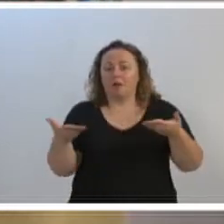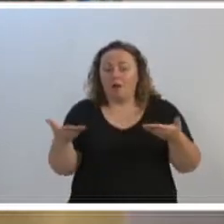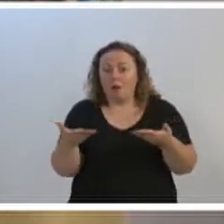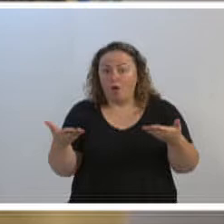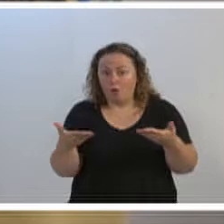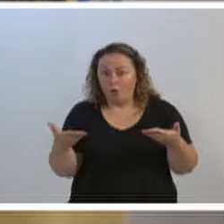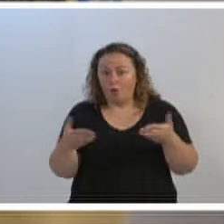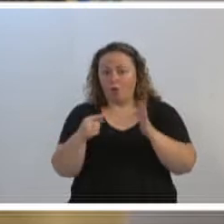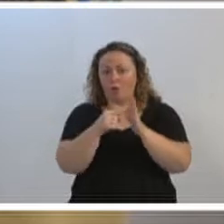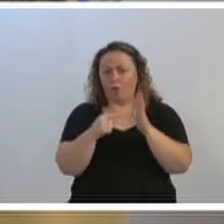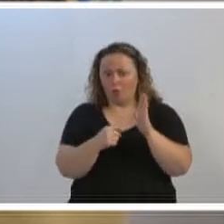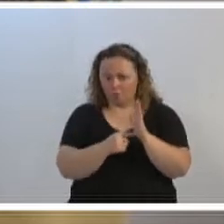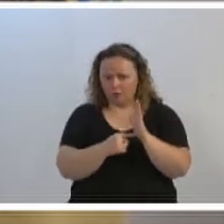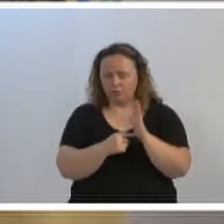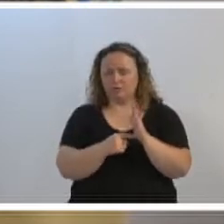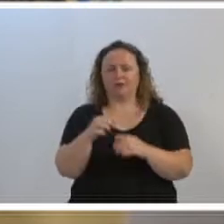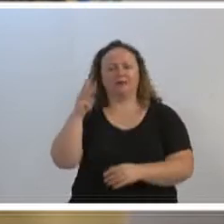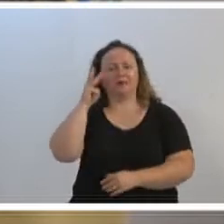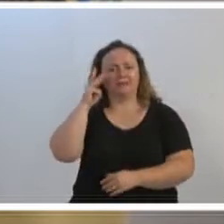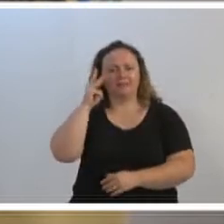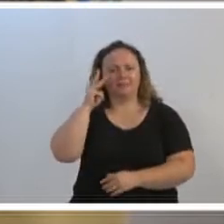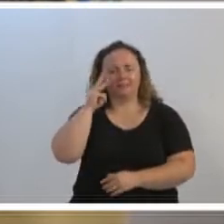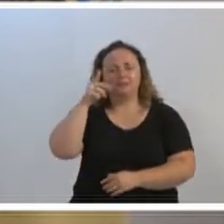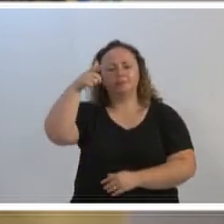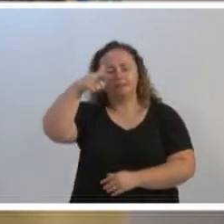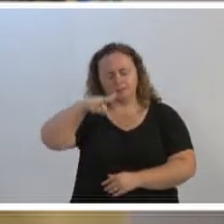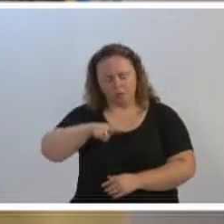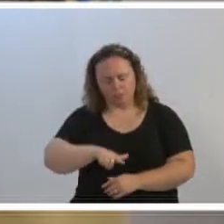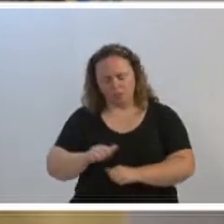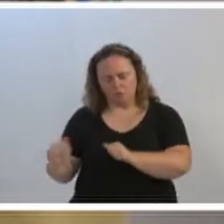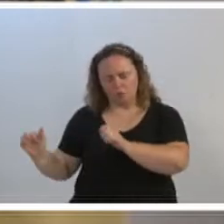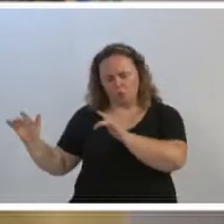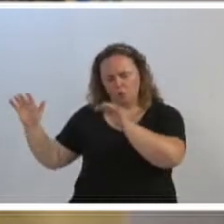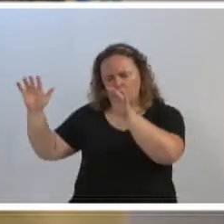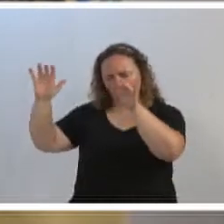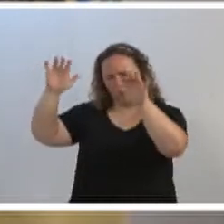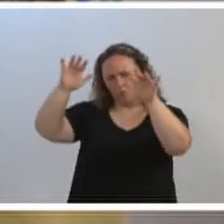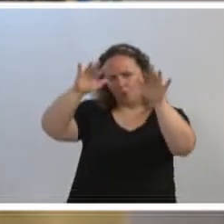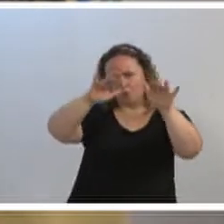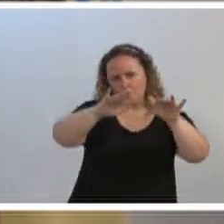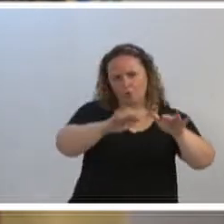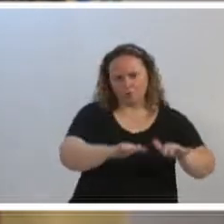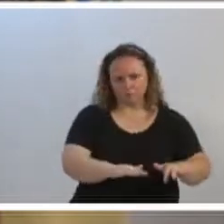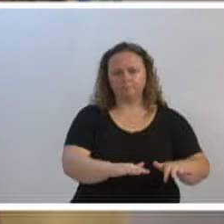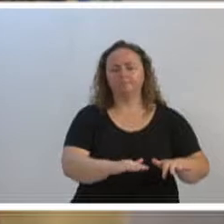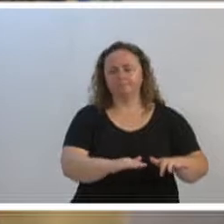para terça-feira a gente poder estar aqui nessa casa de novo, usando a tribuna,